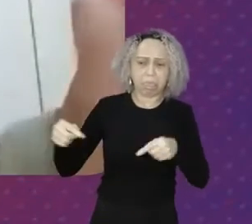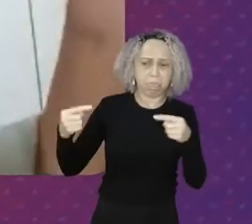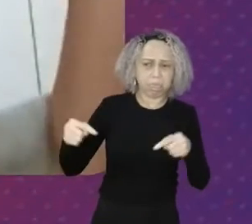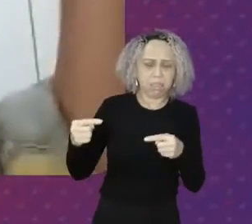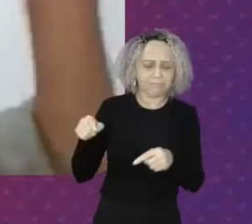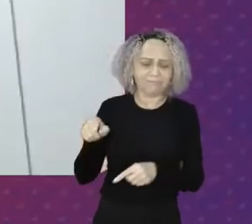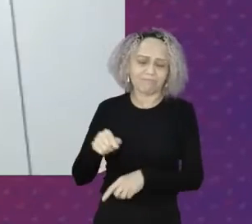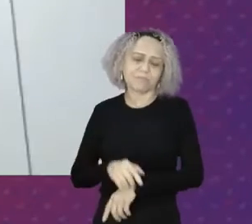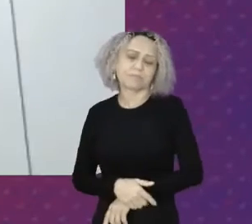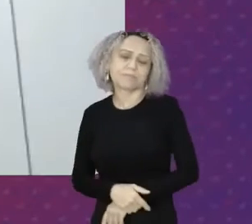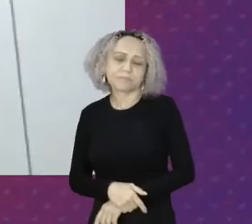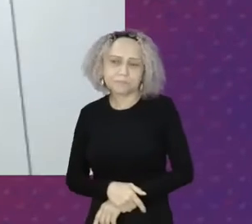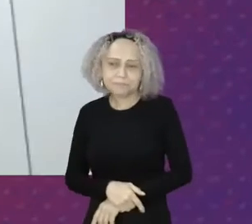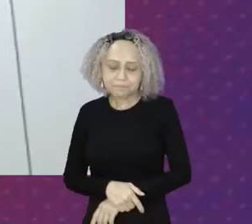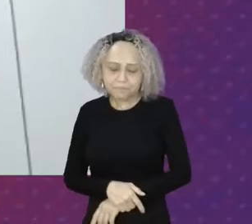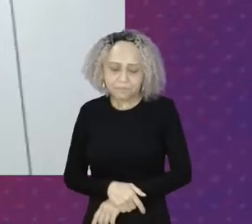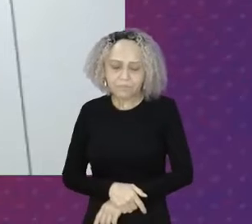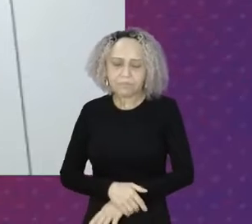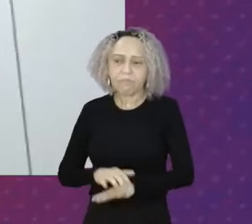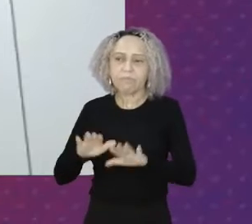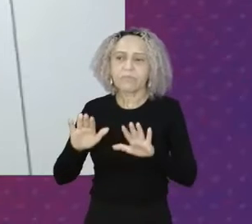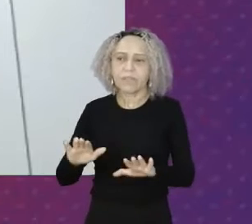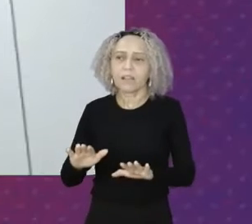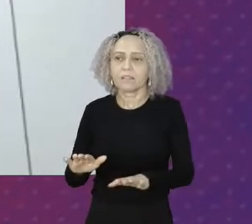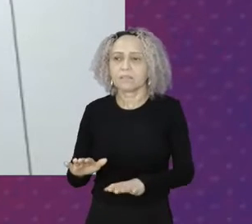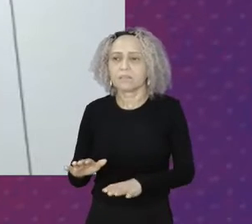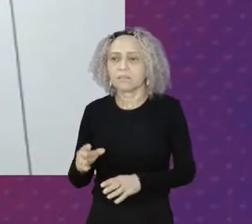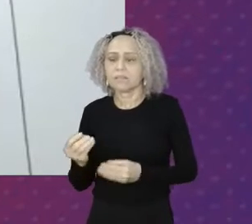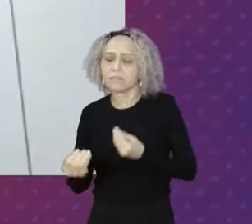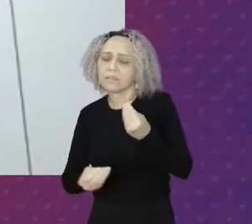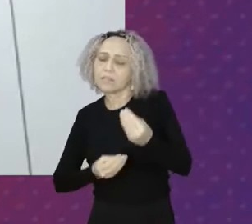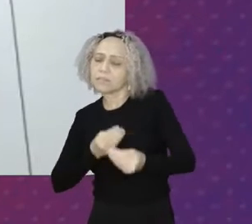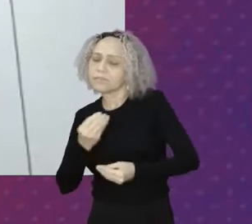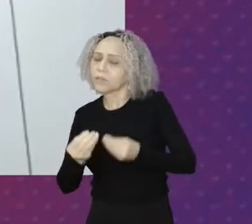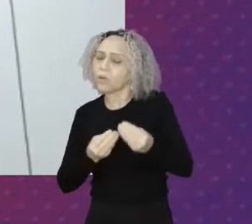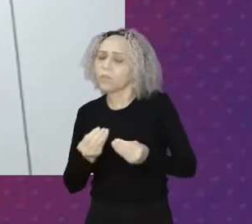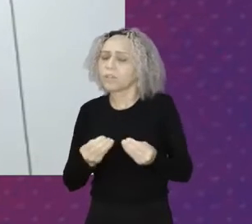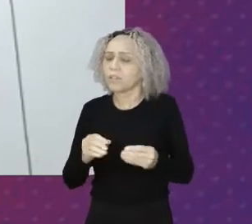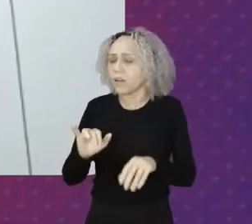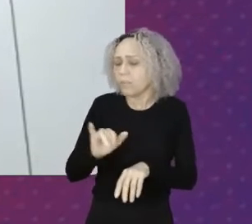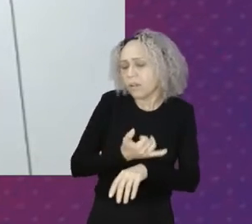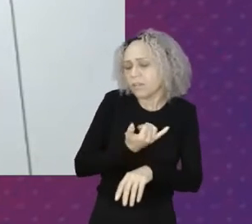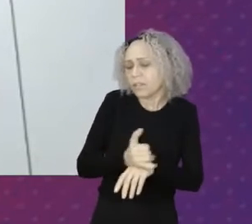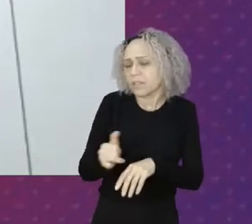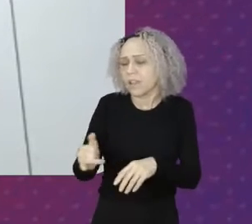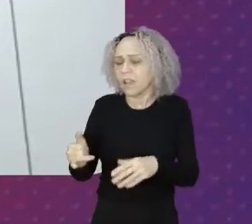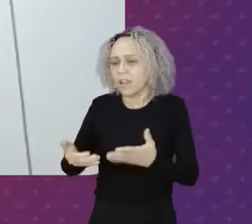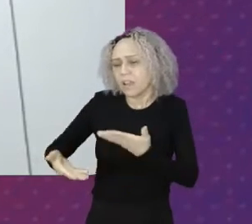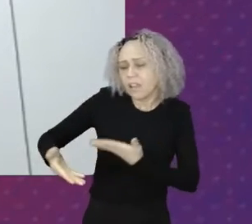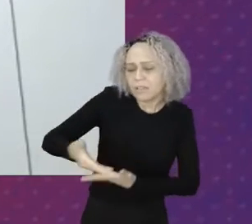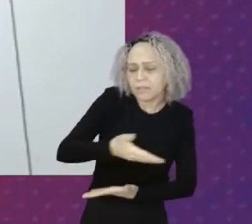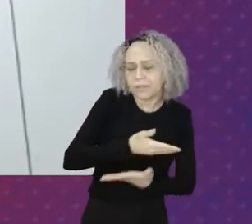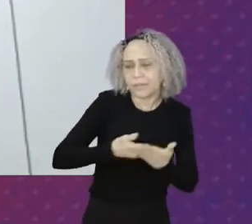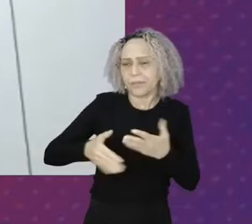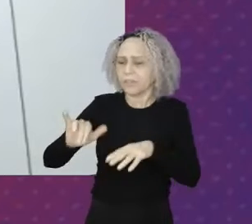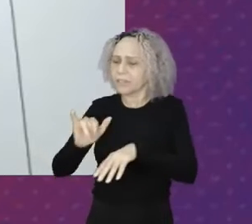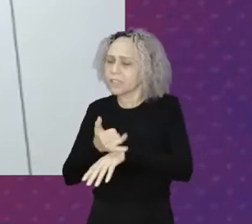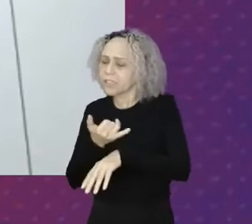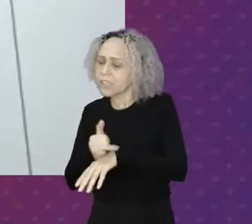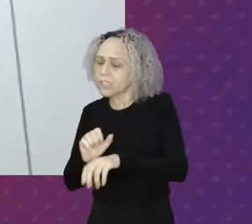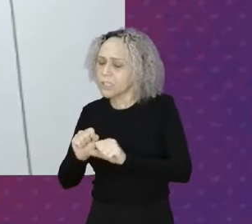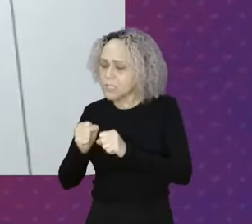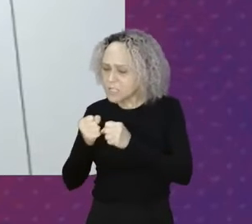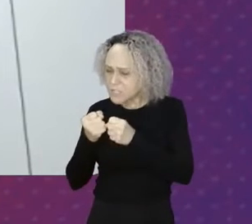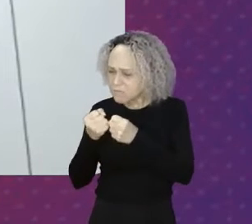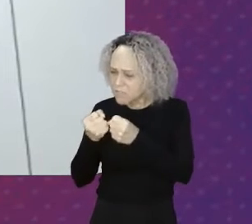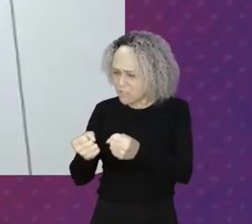os territórios. Então, para a gente atuar de forma articulada e estratégica no enfrentamento à violência política de gênero,